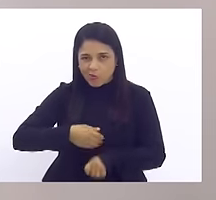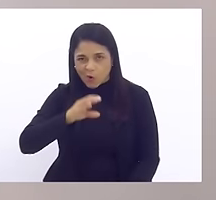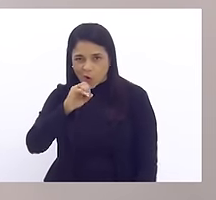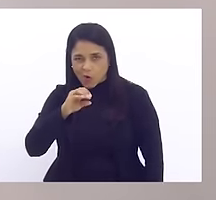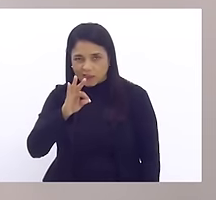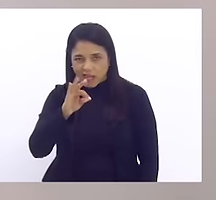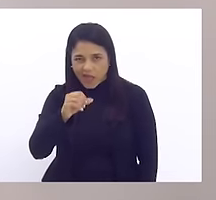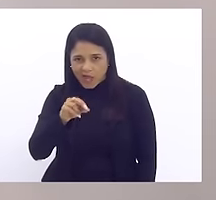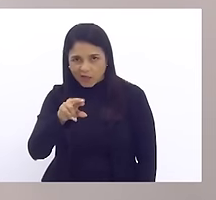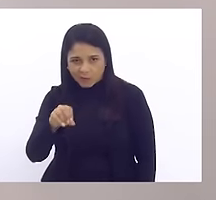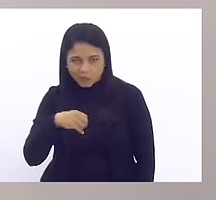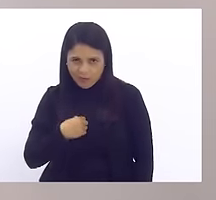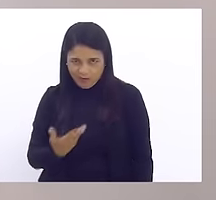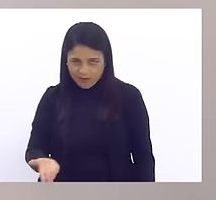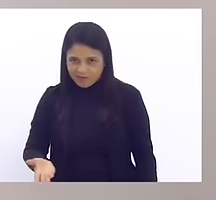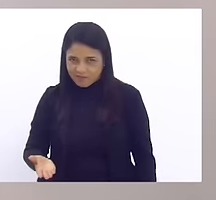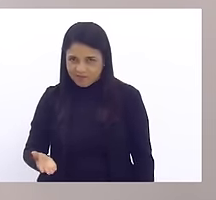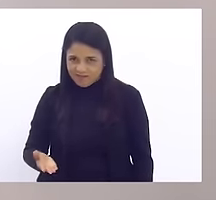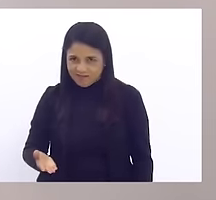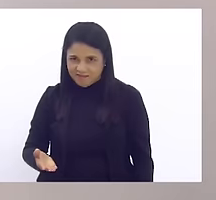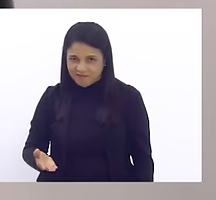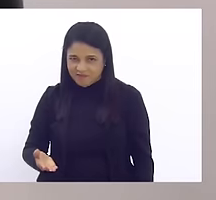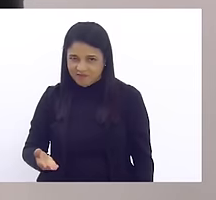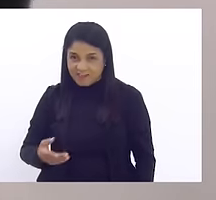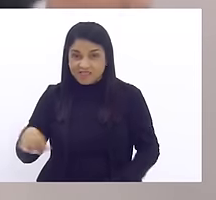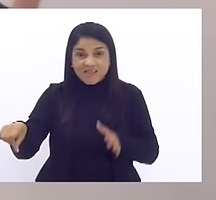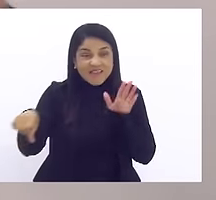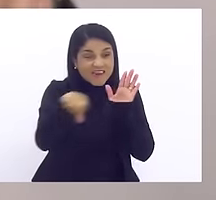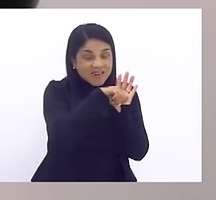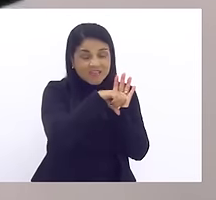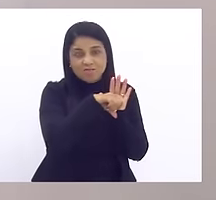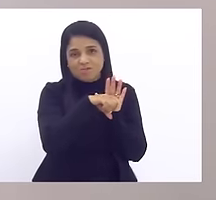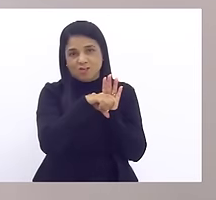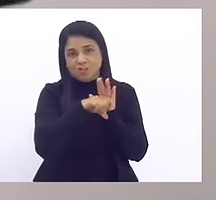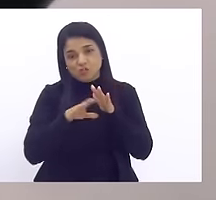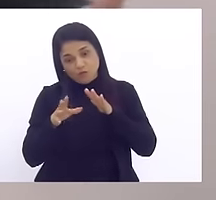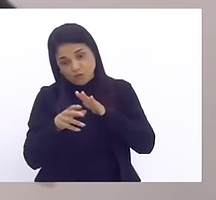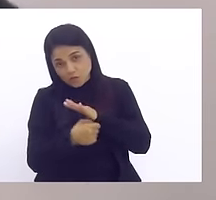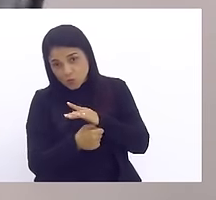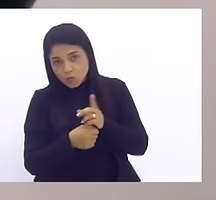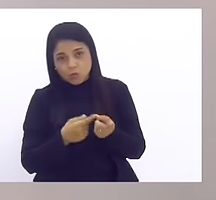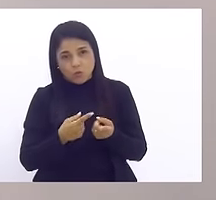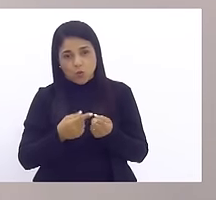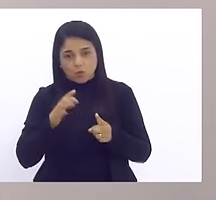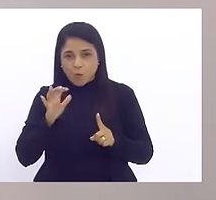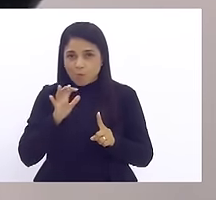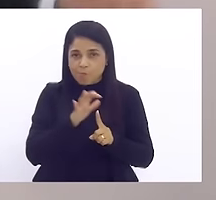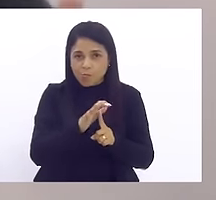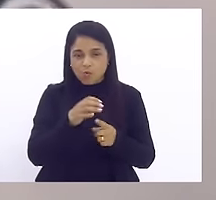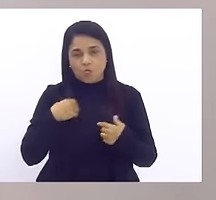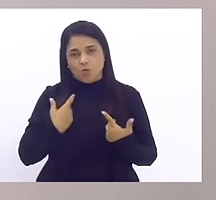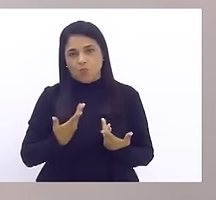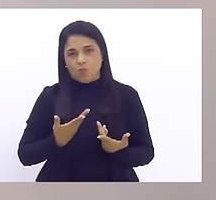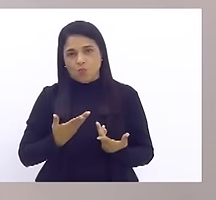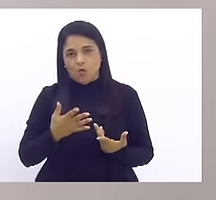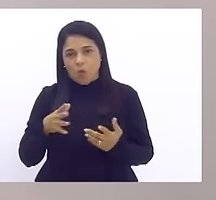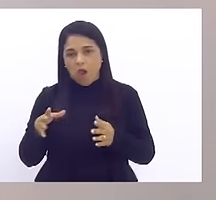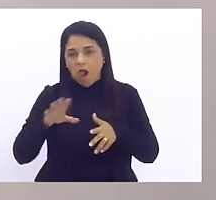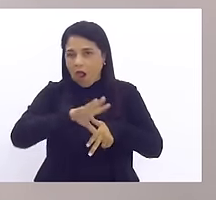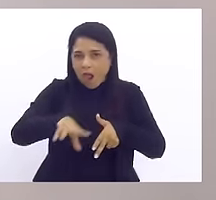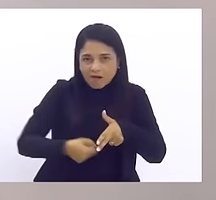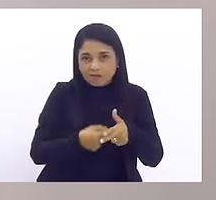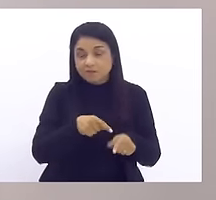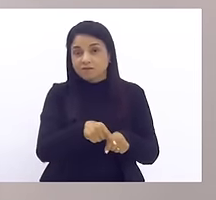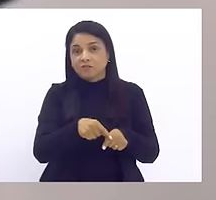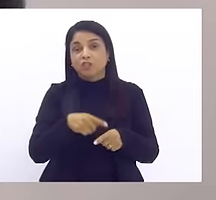isso é crime se não for crime de furto ou de coação ou de proteção indébita tem dois Delegados